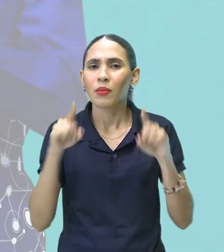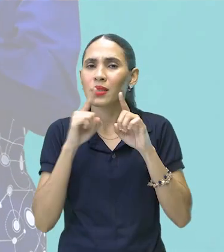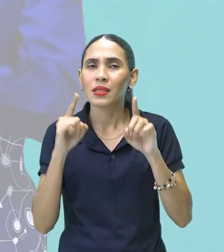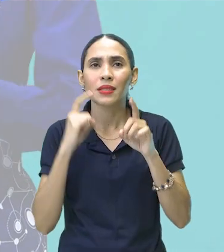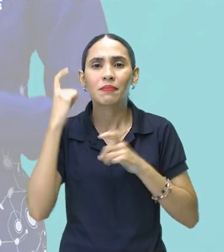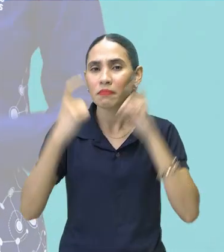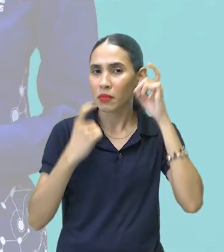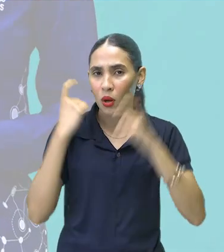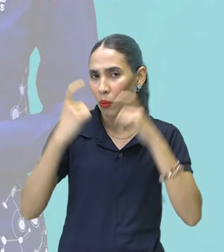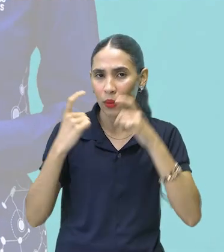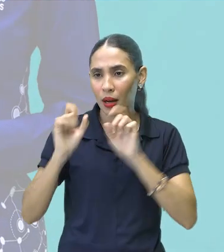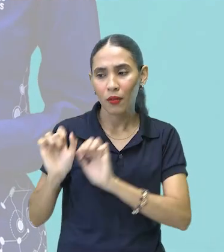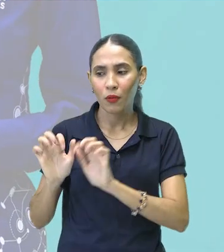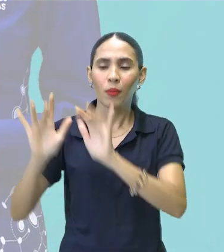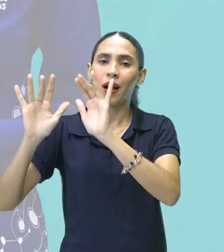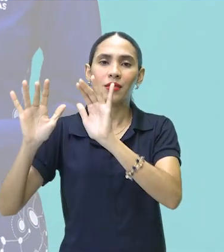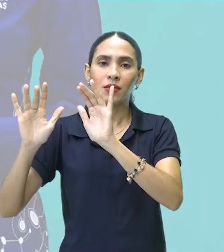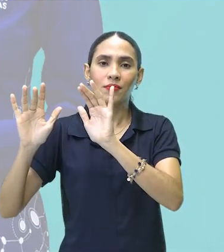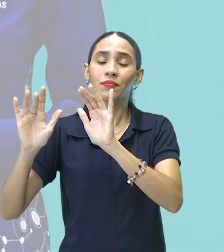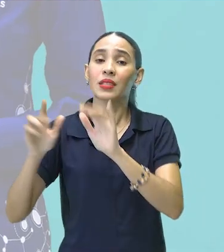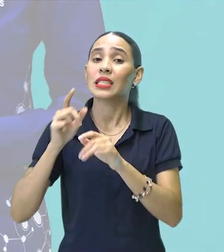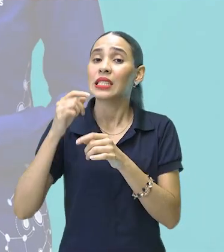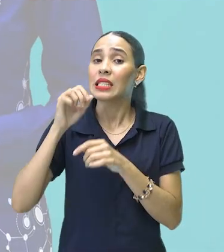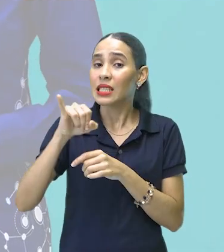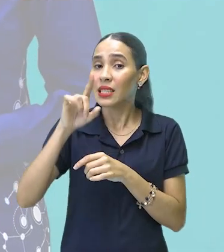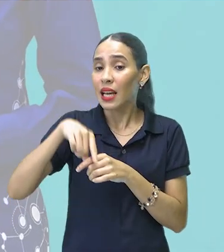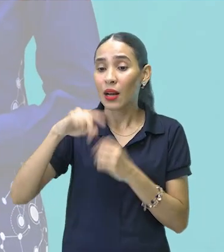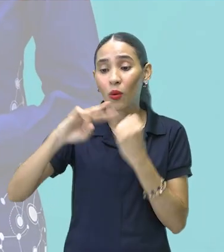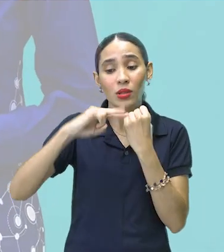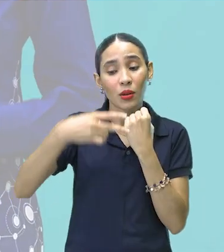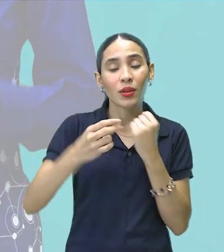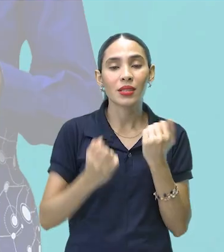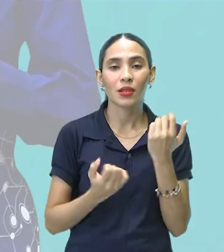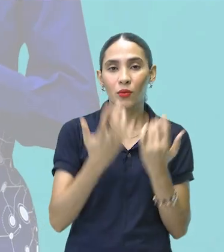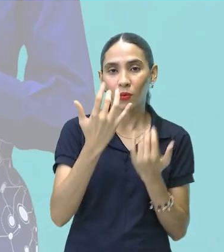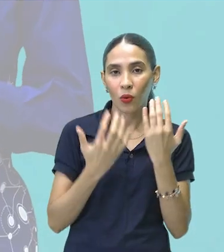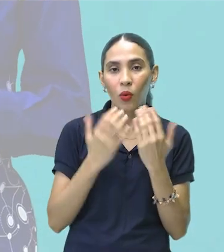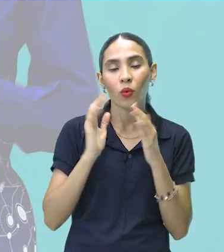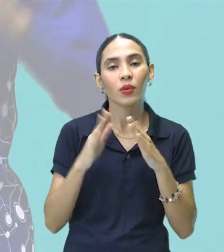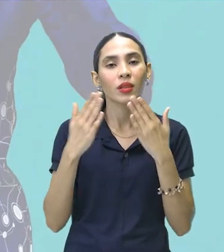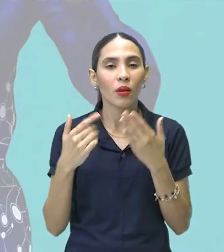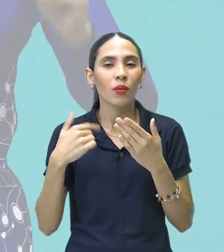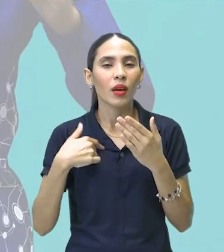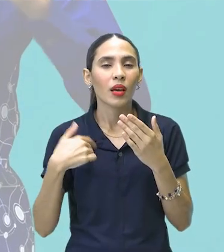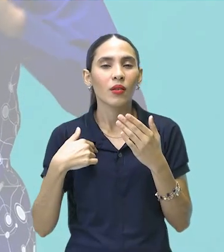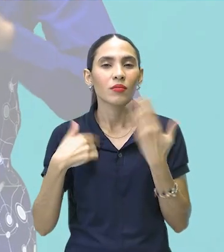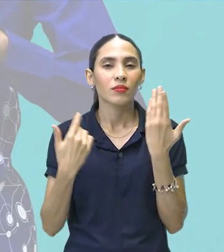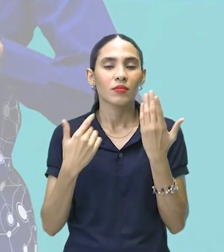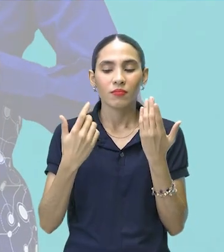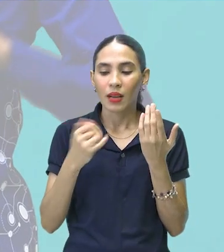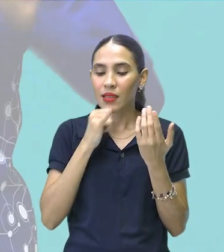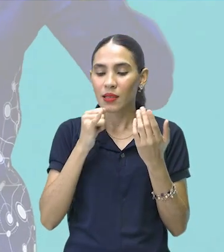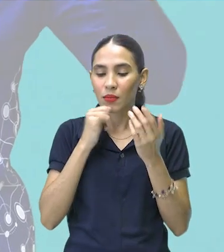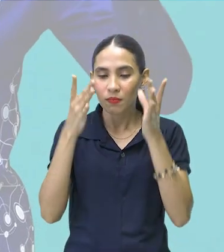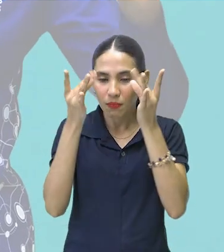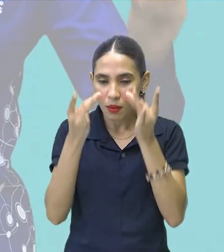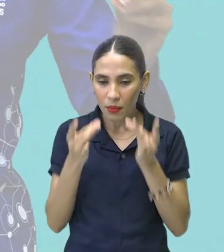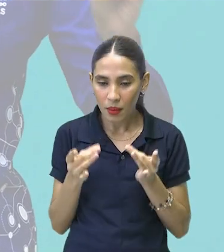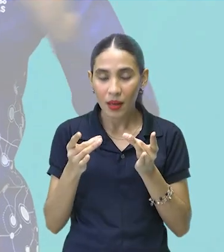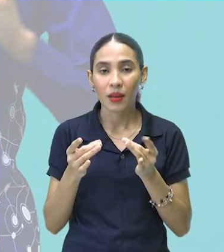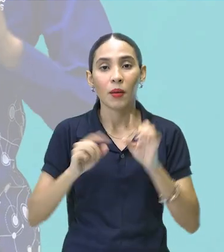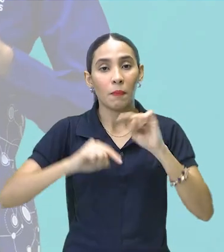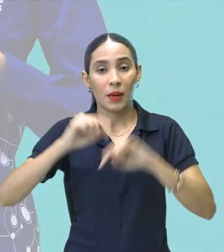sentido para aquela fumaça, se ela é consequência do fogo. Então, eu fui na raiz, no